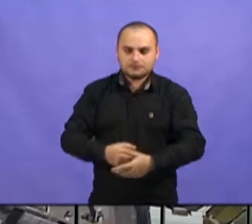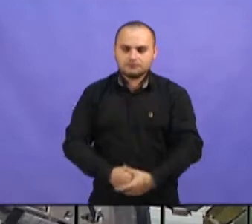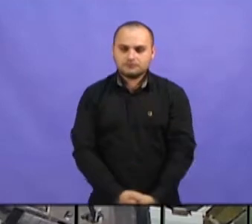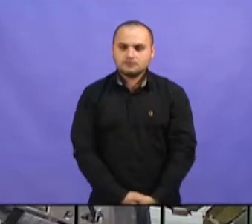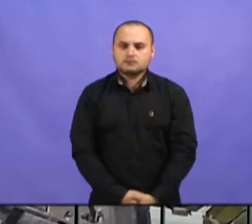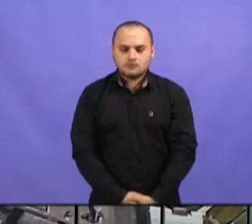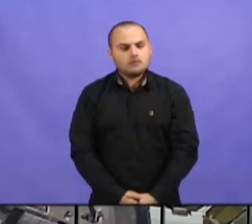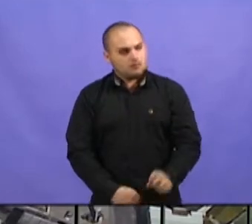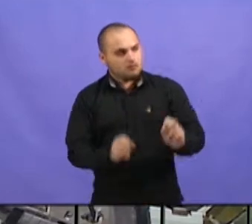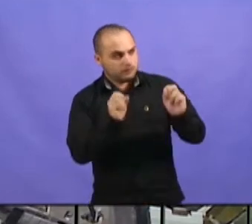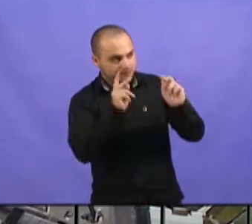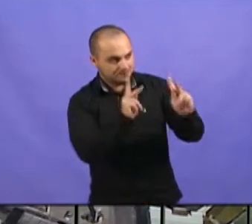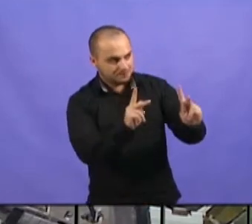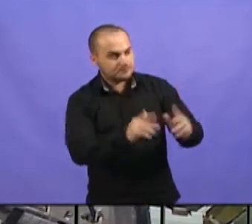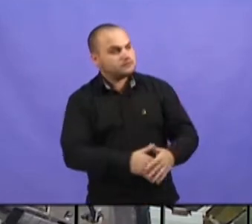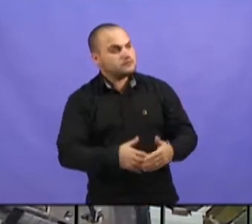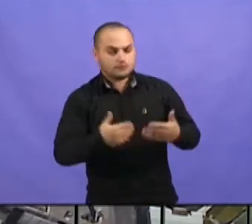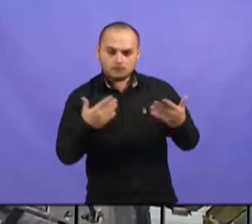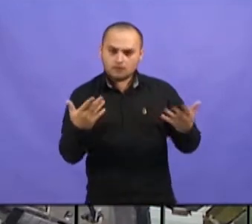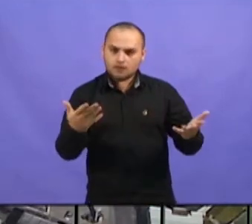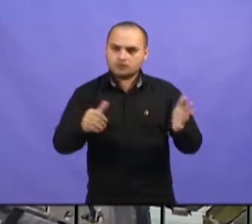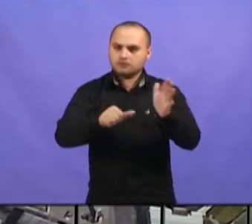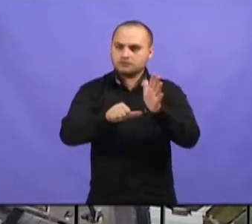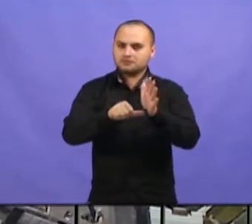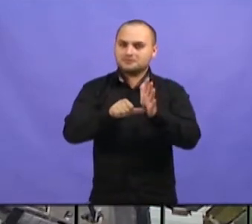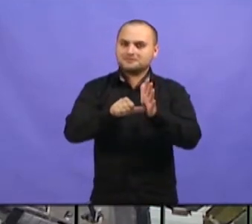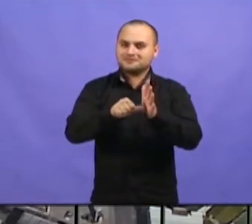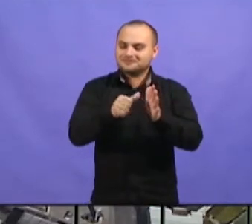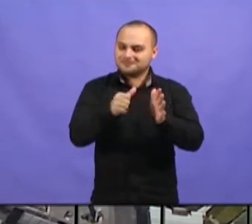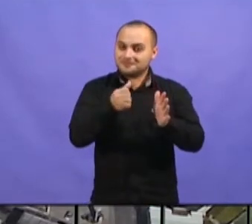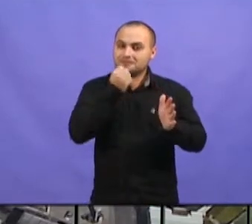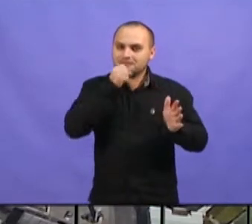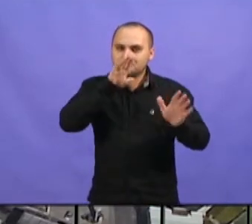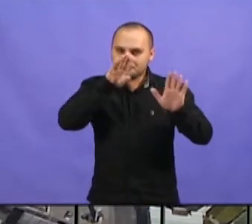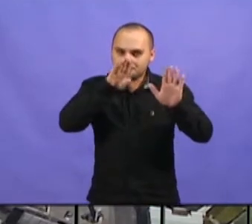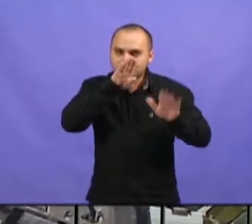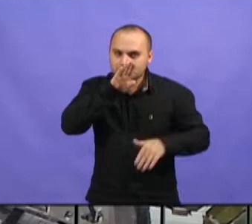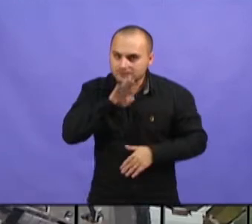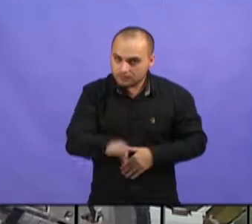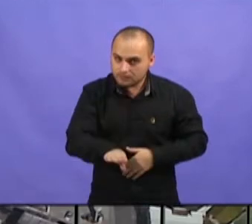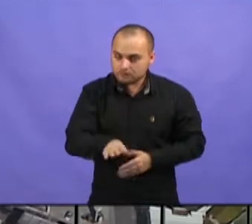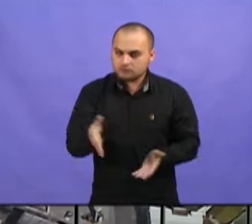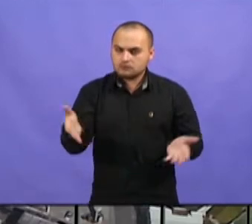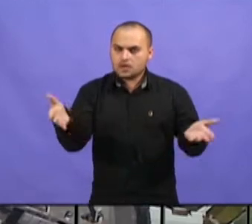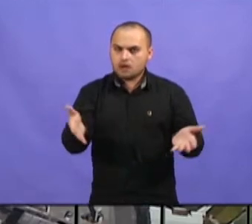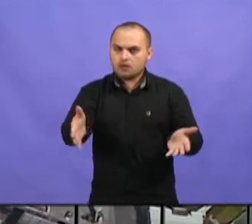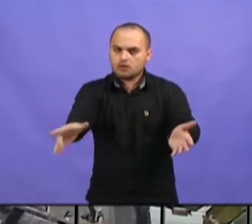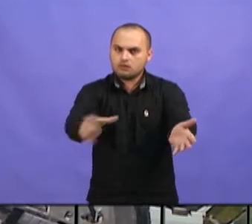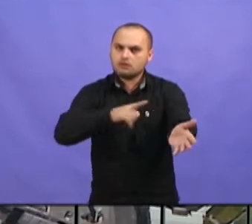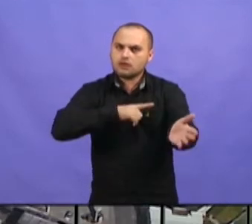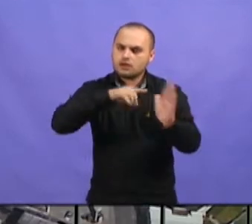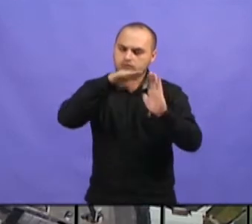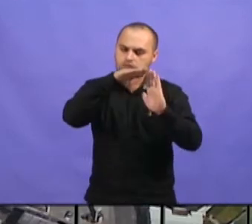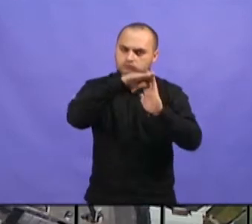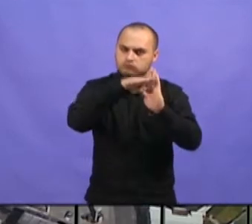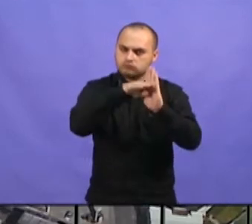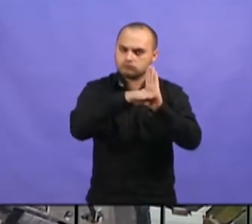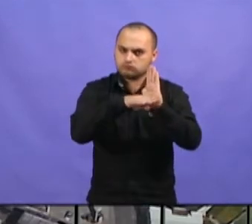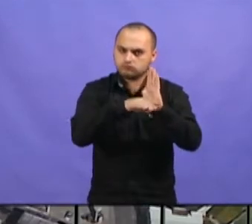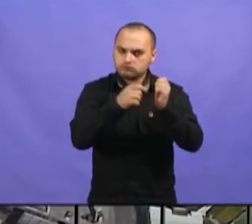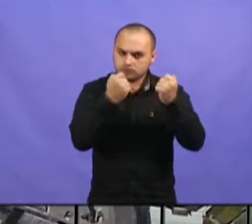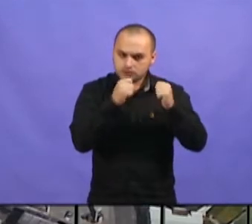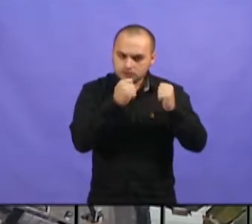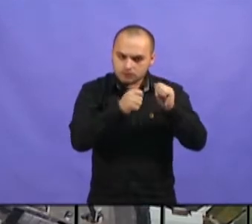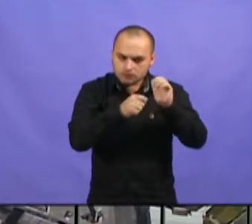gente está com a programação na atenção básica, que é onde deve se iniciar o diagnóstico e a busca,